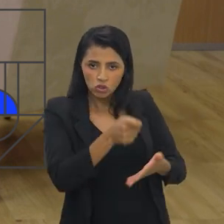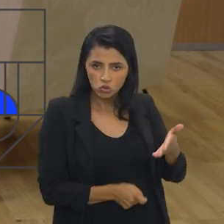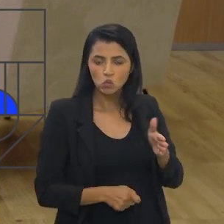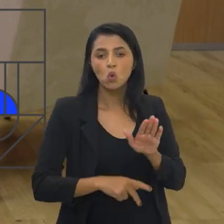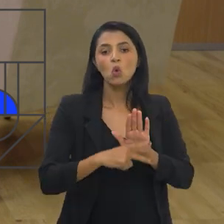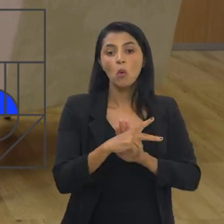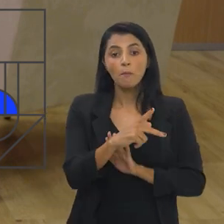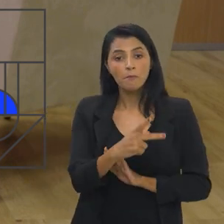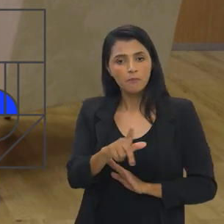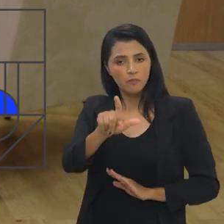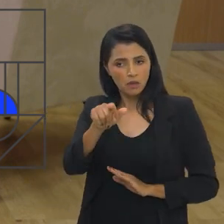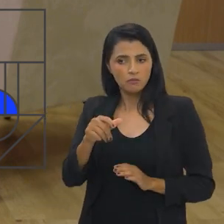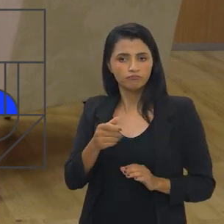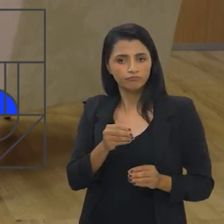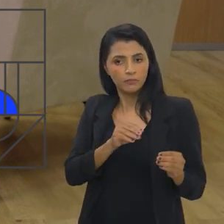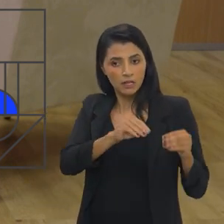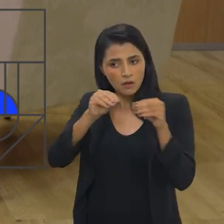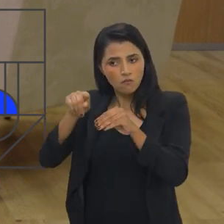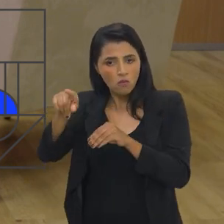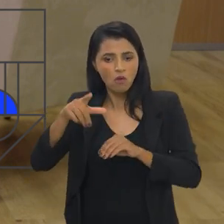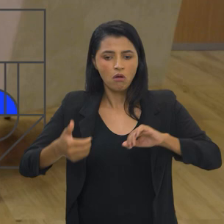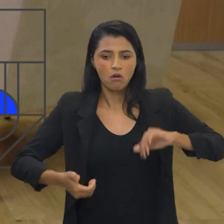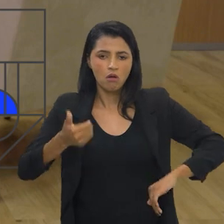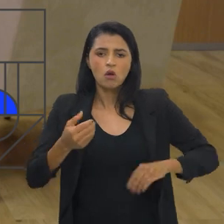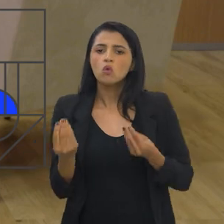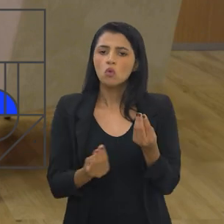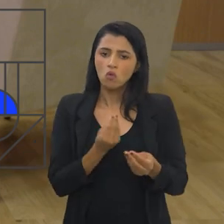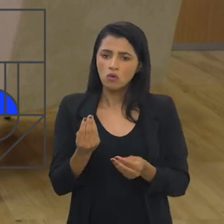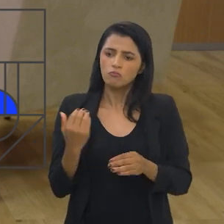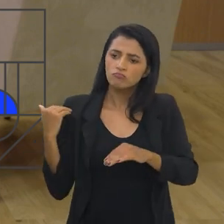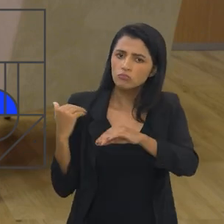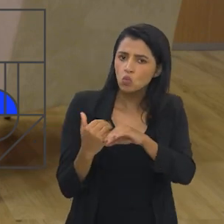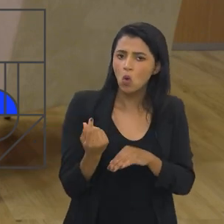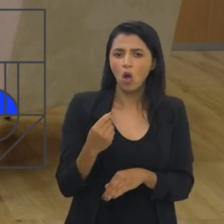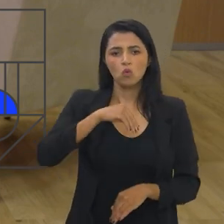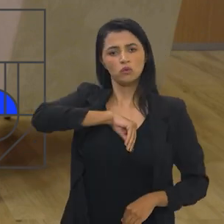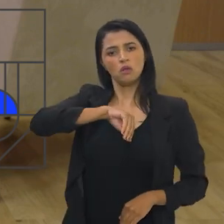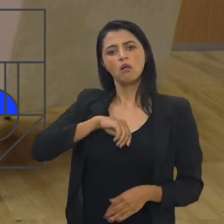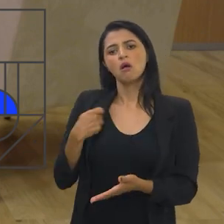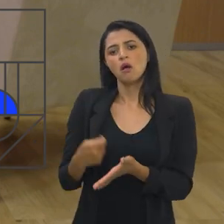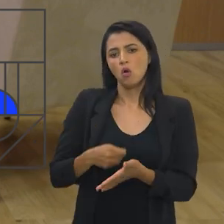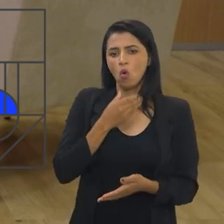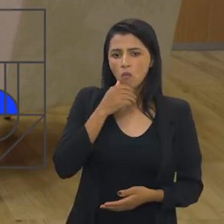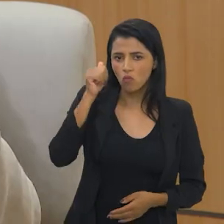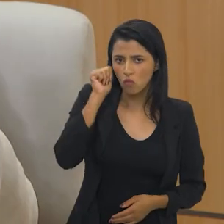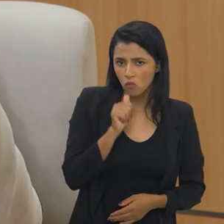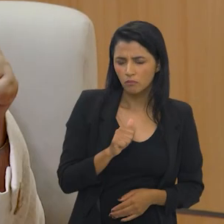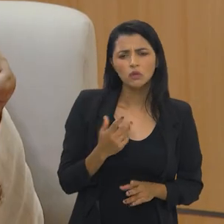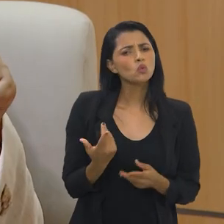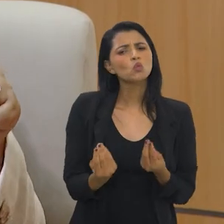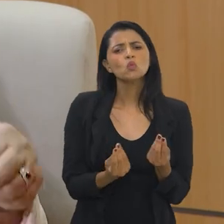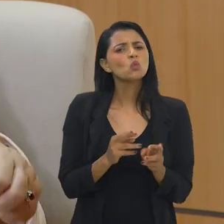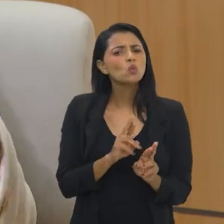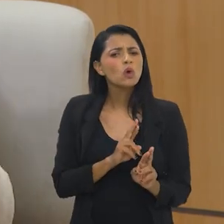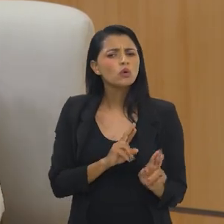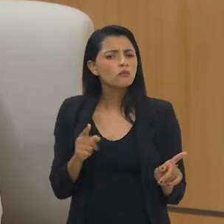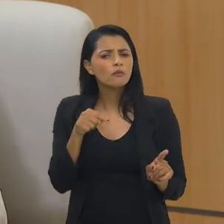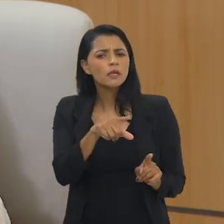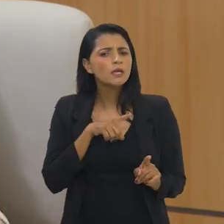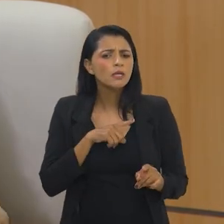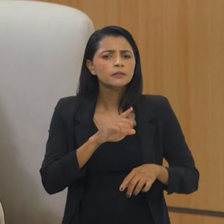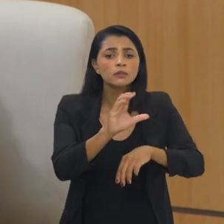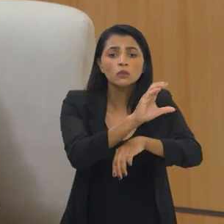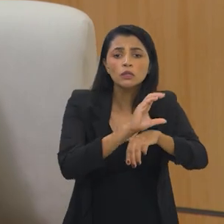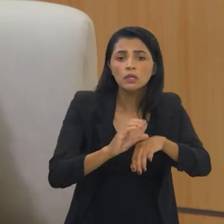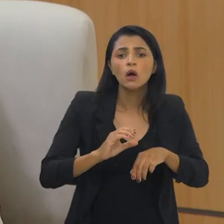de lei que foi para o Congresso Nacional que estabelece a questão do salário igual e qual é a diferença do que tá